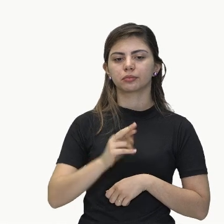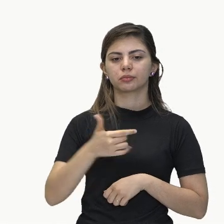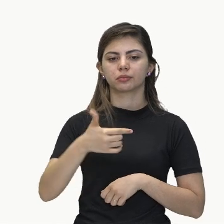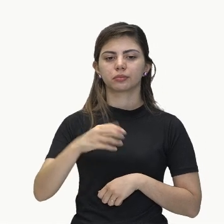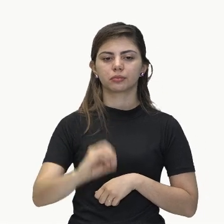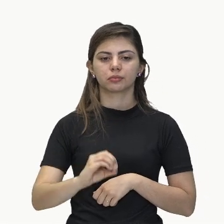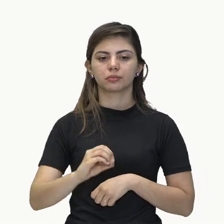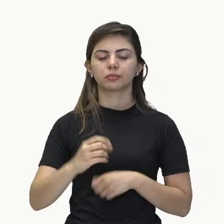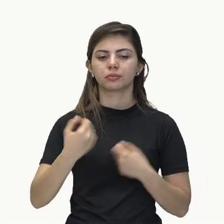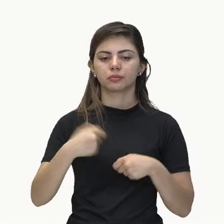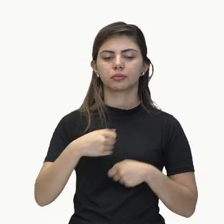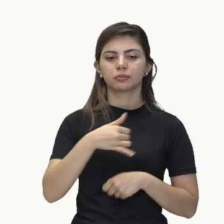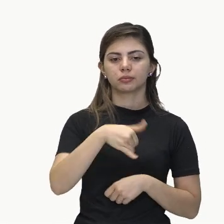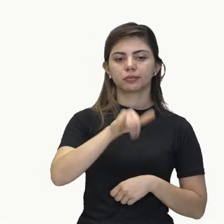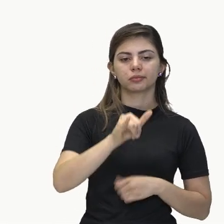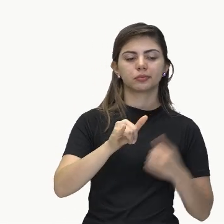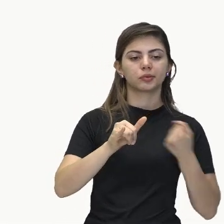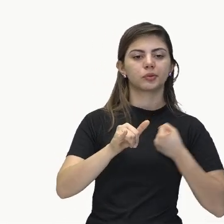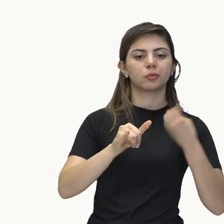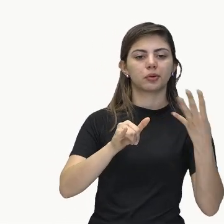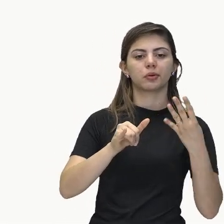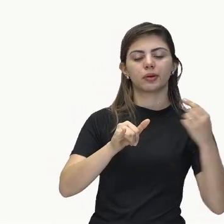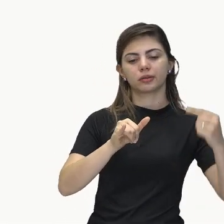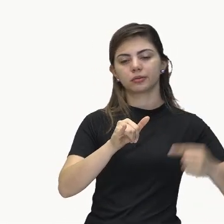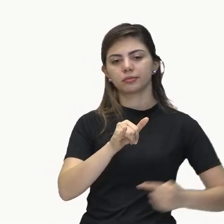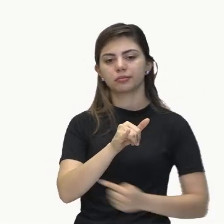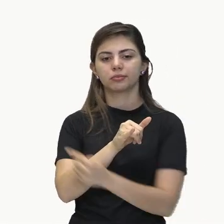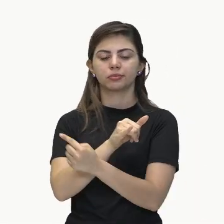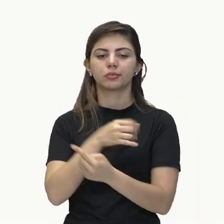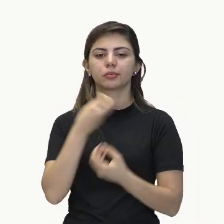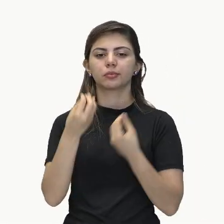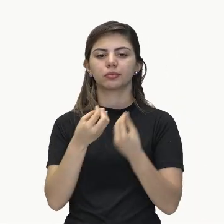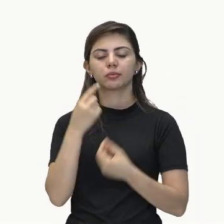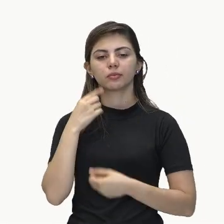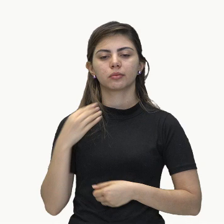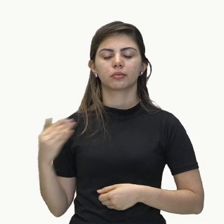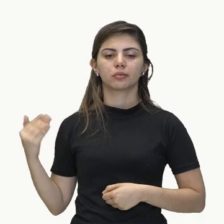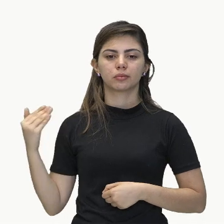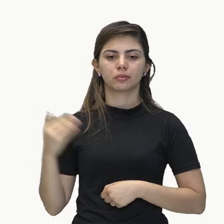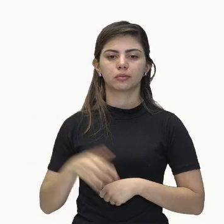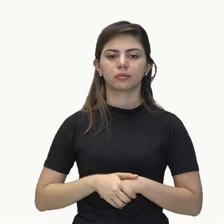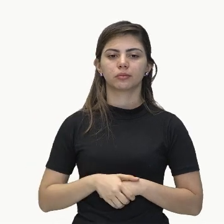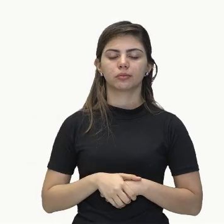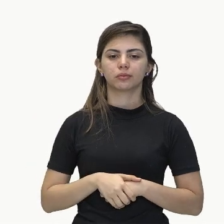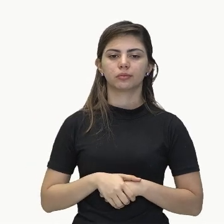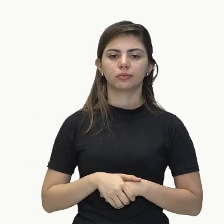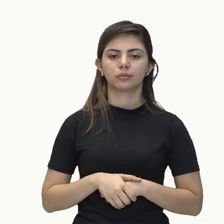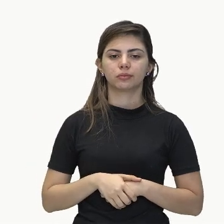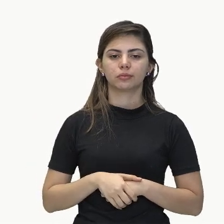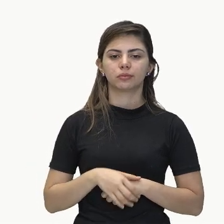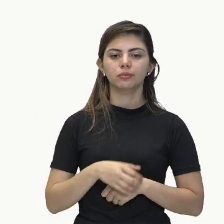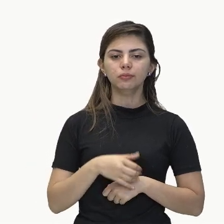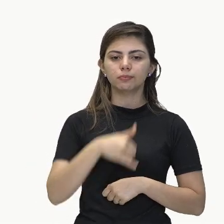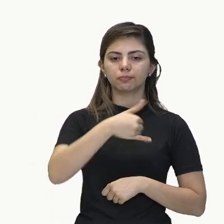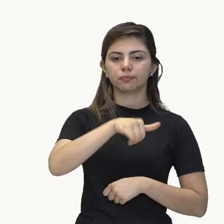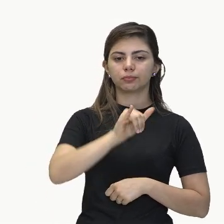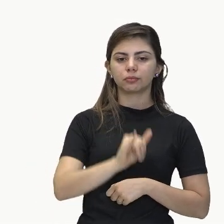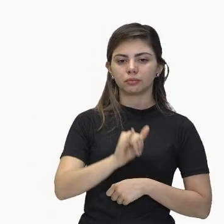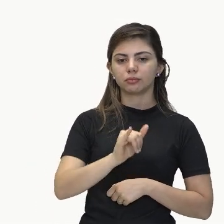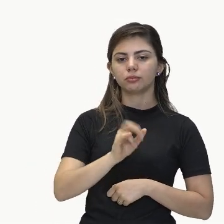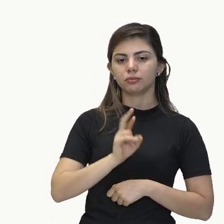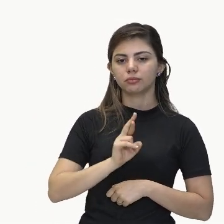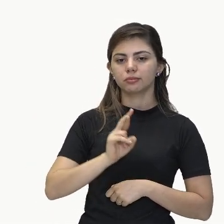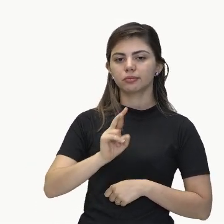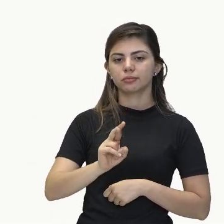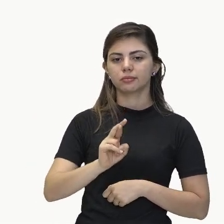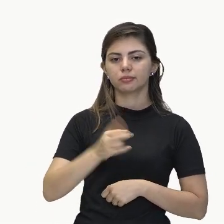preciso deixar meu y sozinho, então, para deixar ele sozinho, eu vou passar o 4 para o outro lado